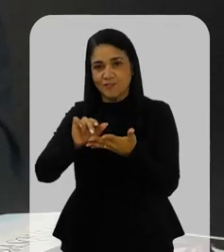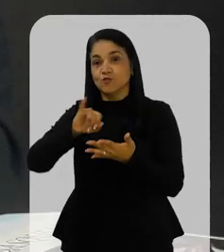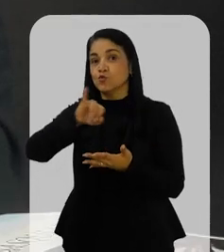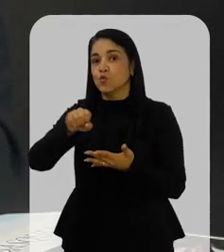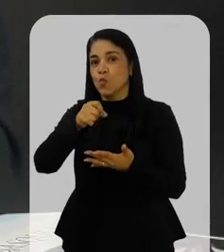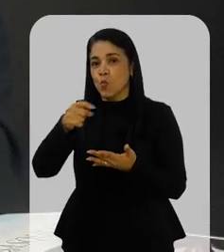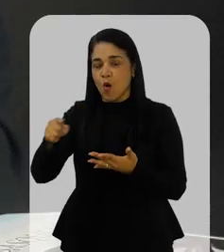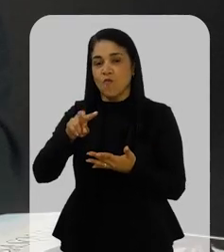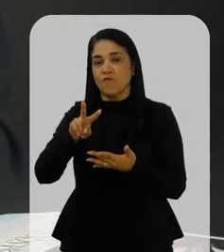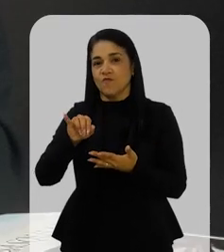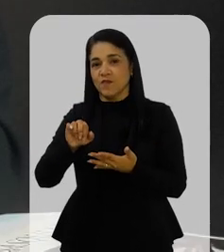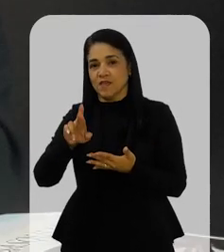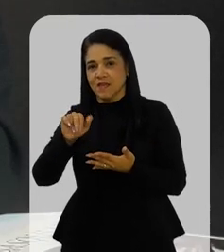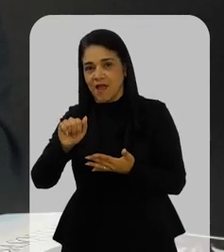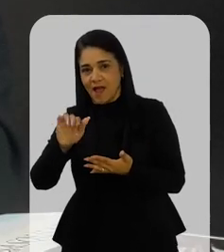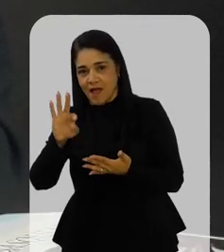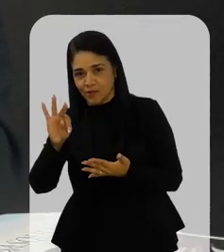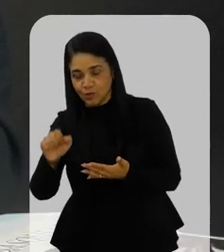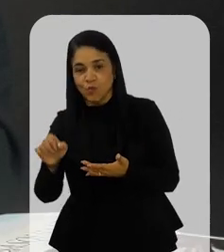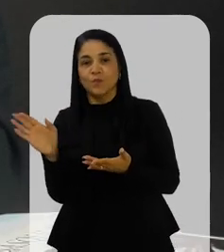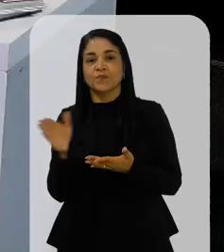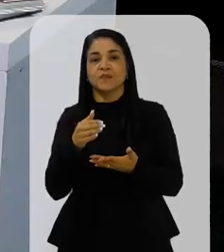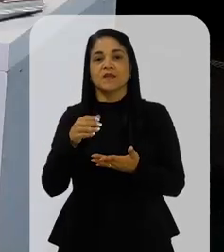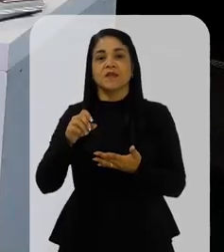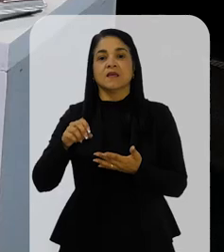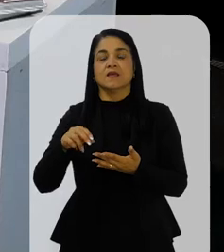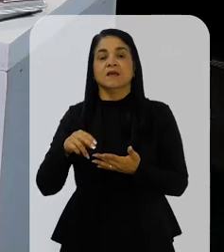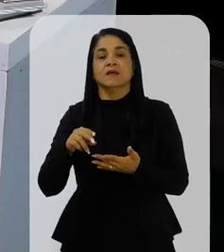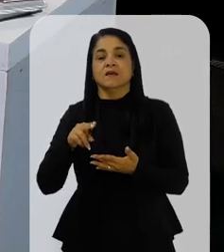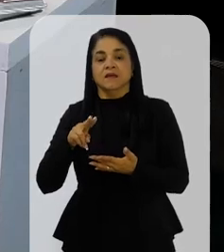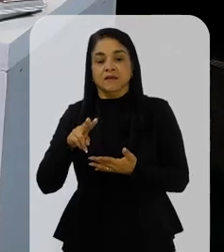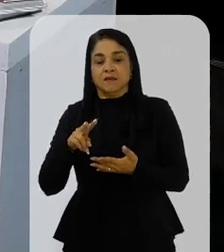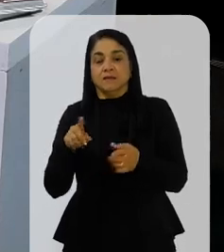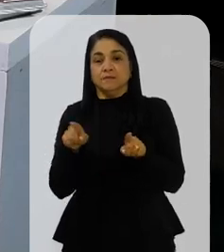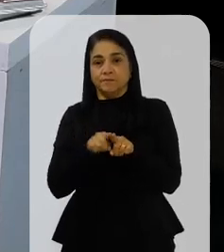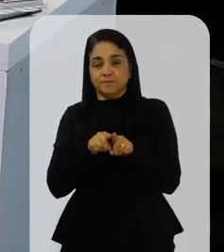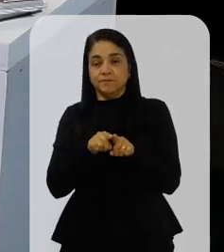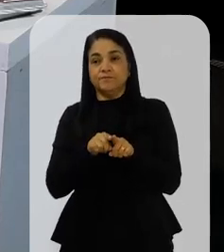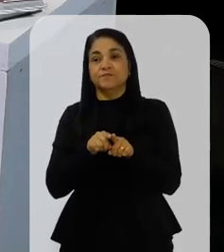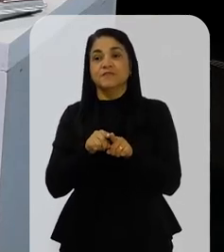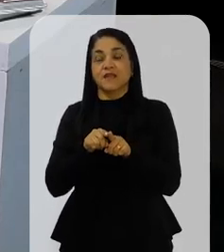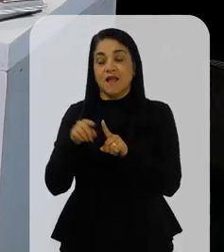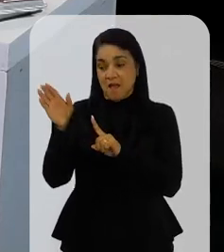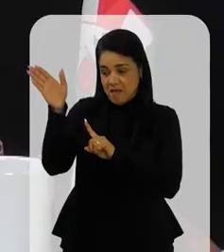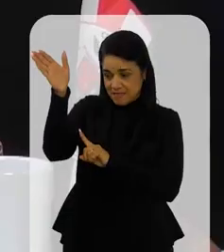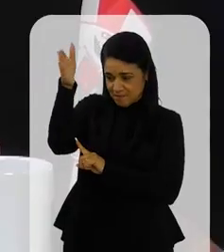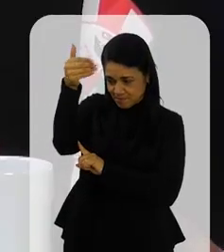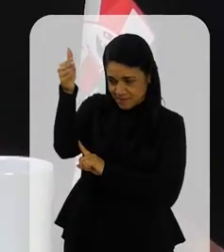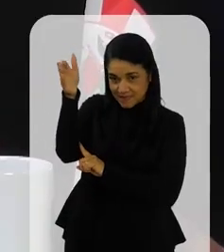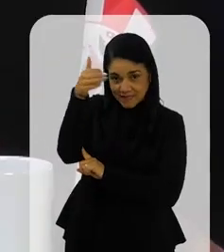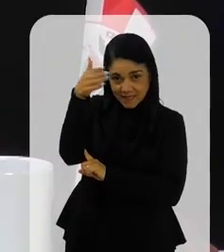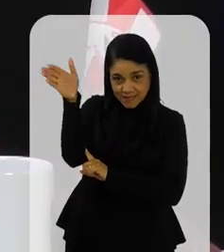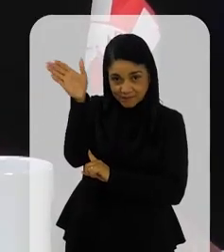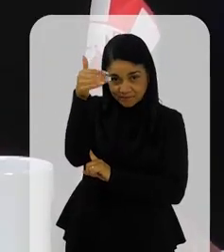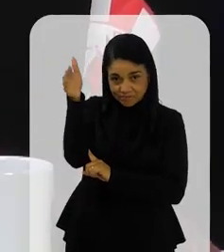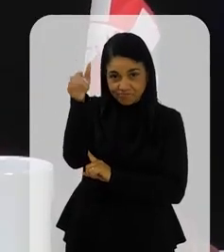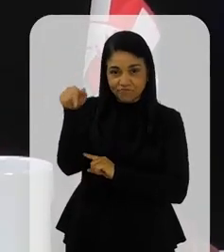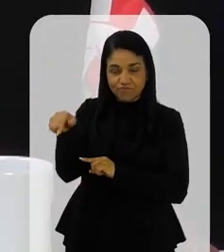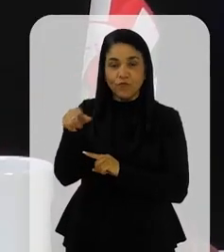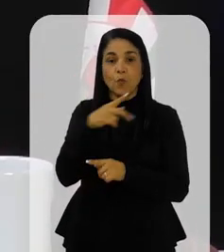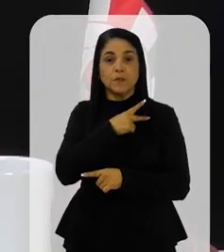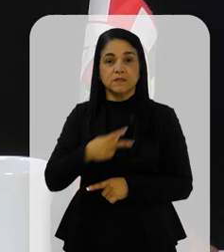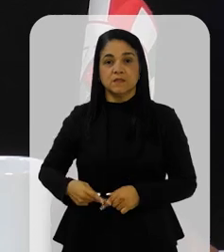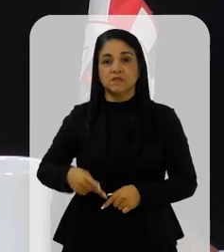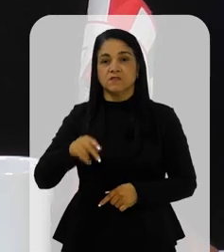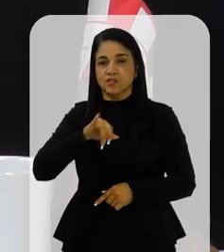30, Viriato. Quem me levou para Grande Rio, né, que eu botei até essa bandeira aqui, foi o